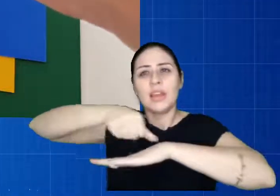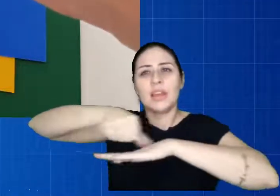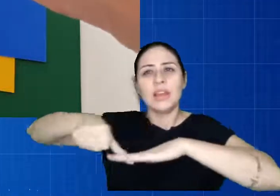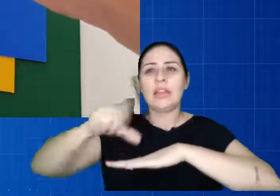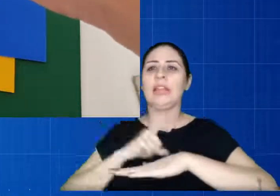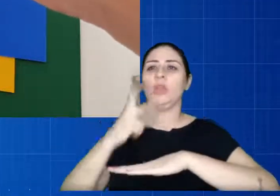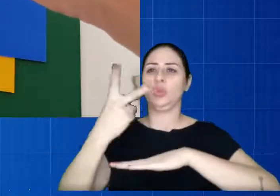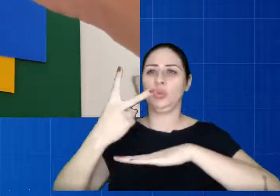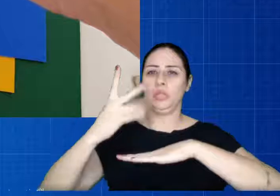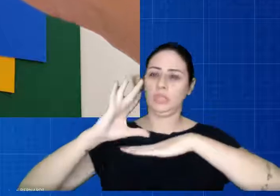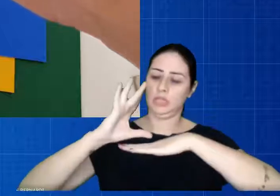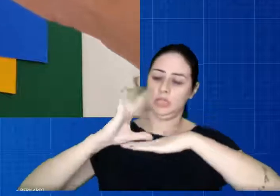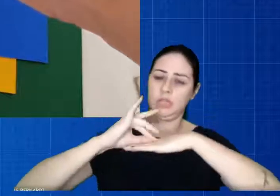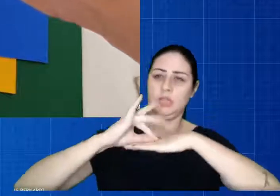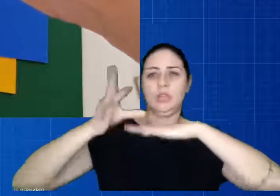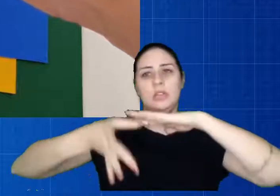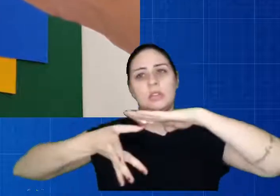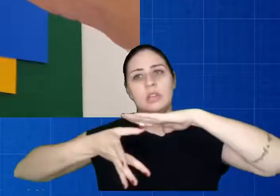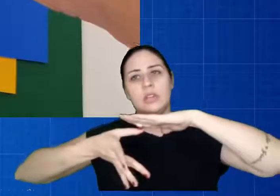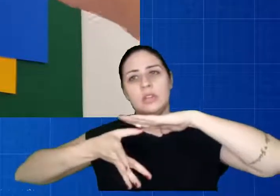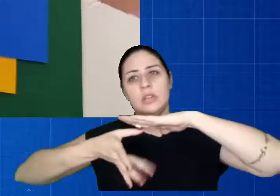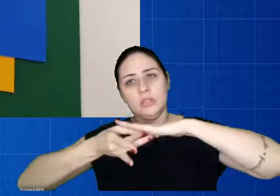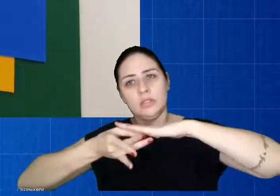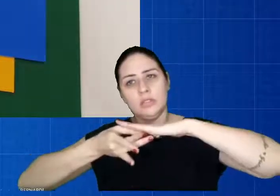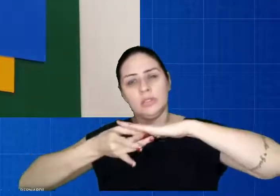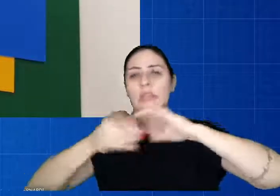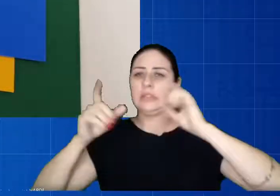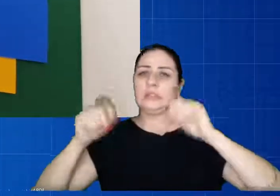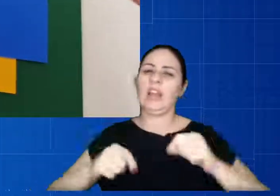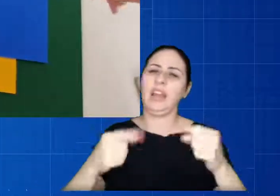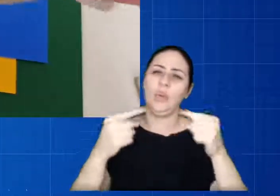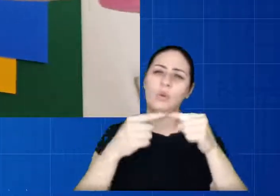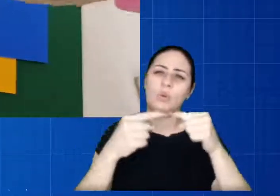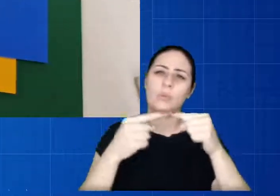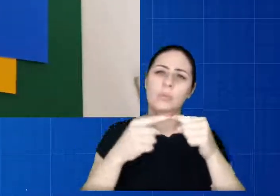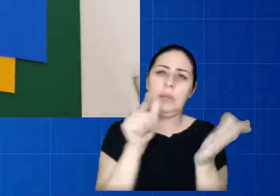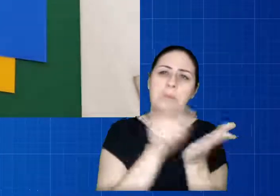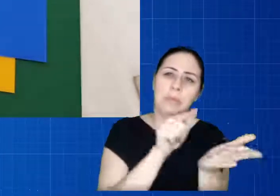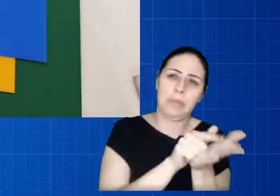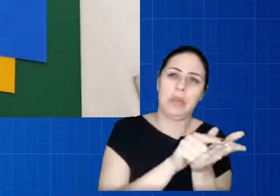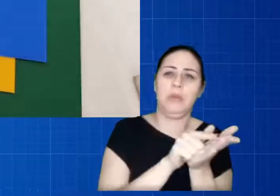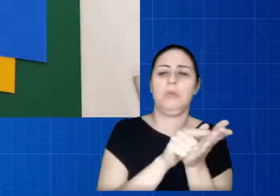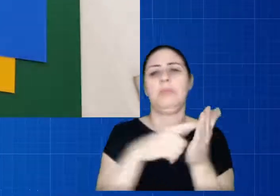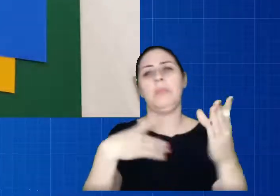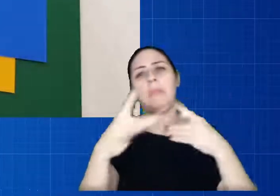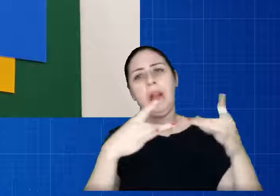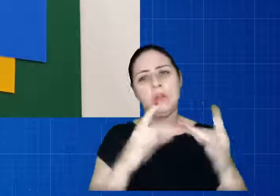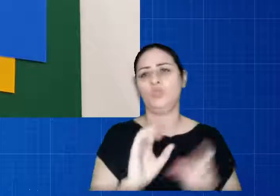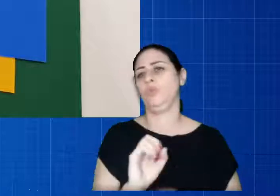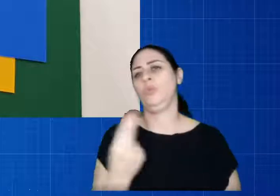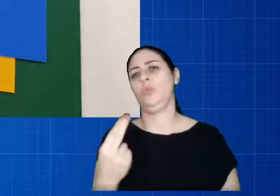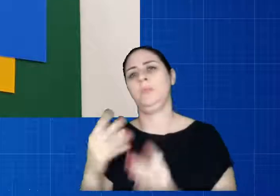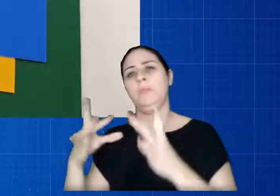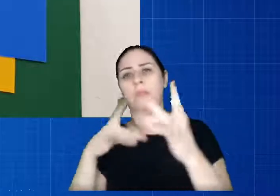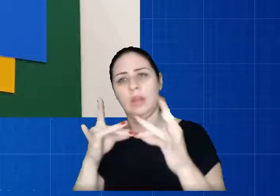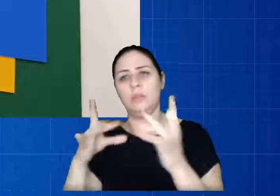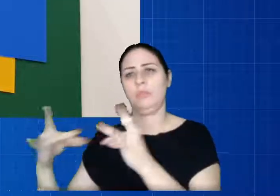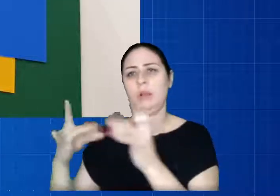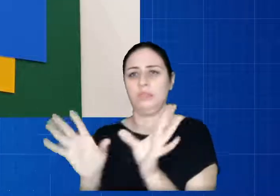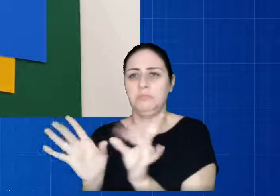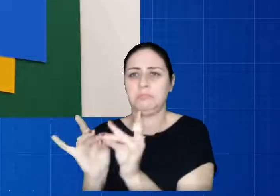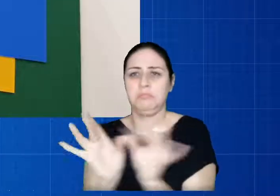ela tem 1001 utilidades. Ela tem uma adesão ideal para papel e plástico ou plástico e plástico, auxilia muito o trabalho. Existem